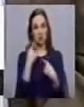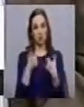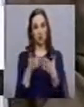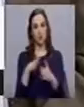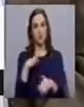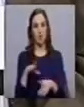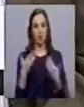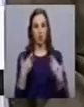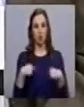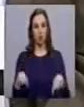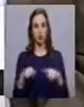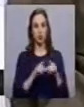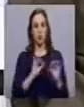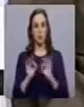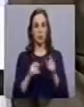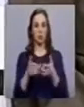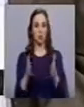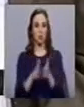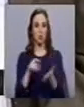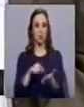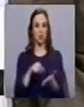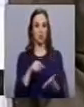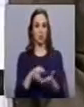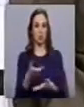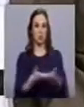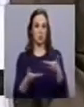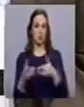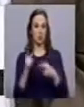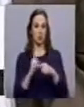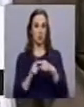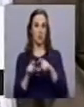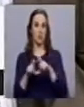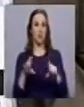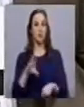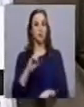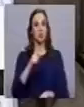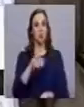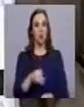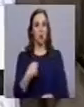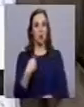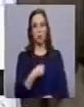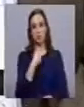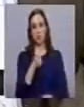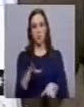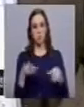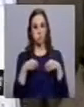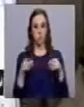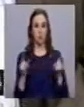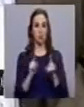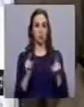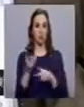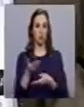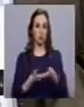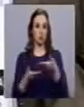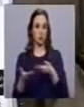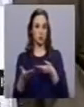estão reunidos para preparar os trunfos para exigir contrapartidas. Pela parte da CGTP, aquilo que nós dizemos é que não aceitamos contrapartidas para se